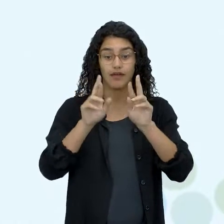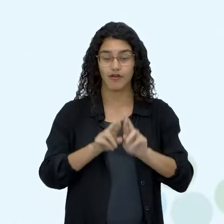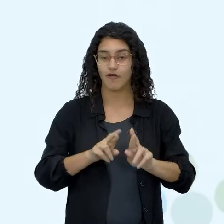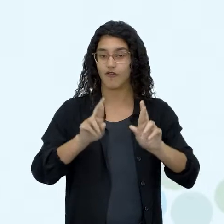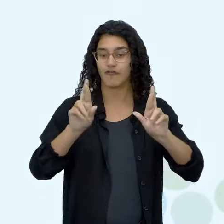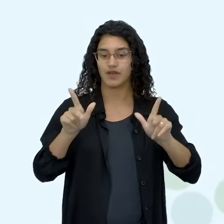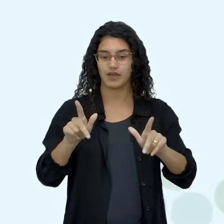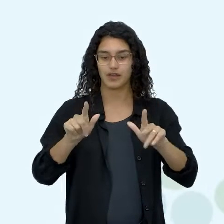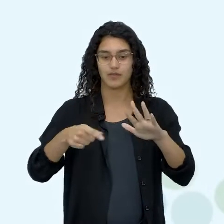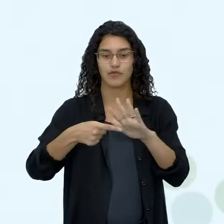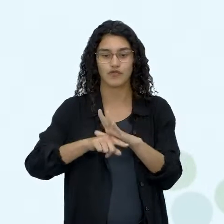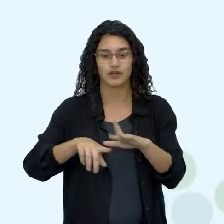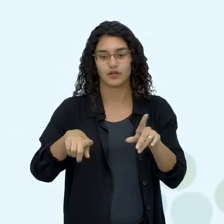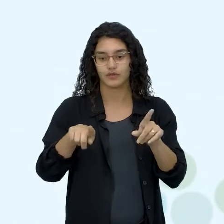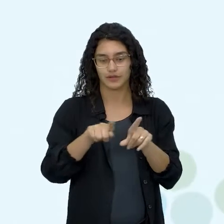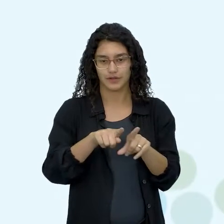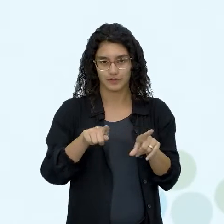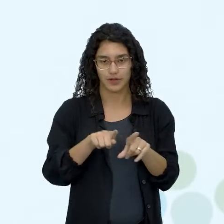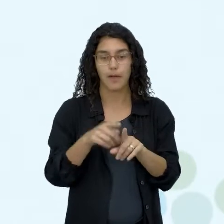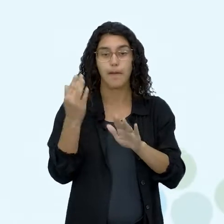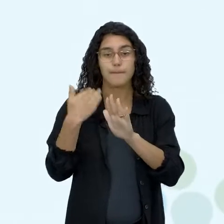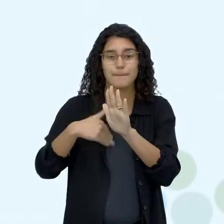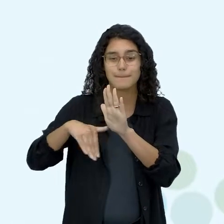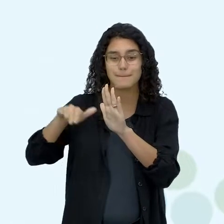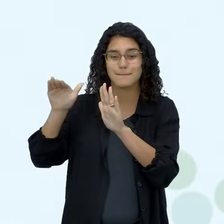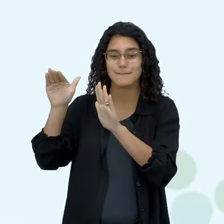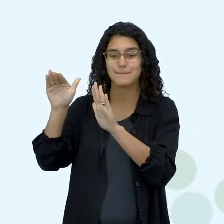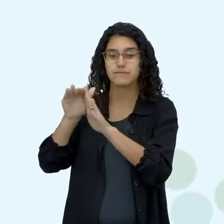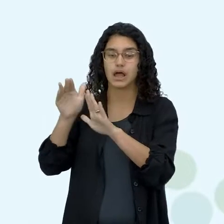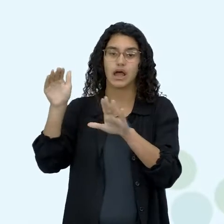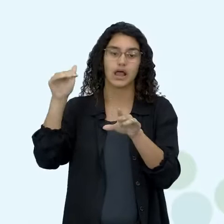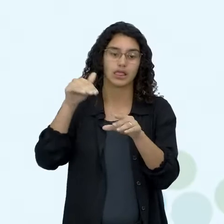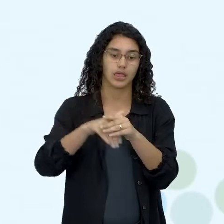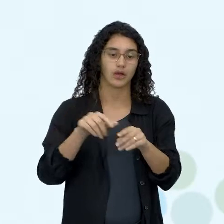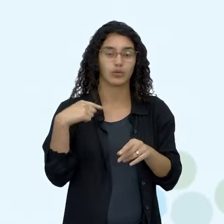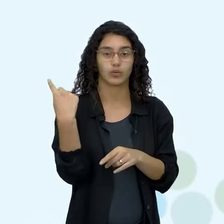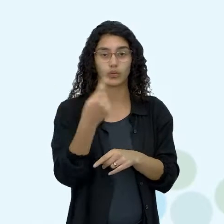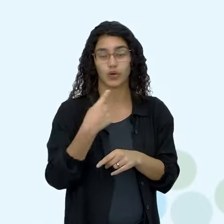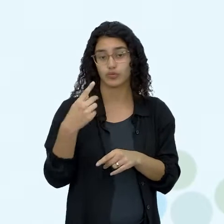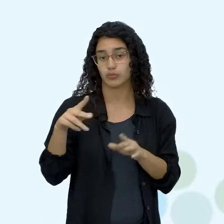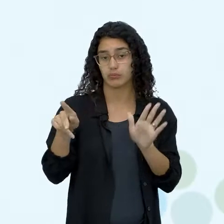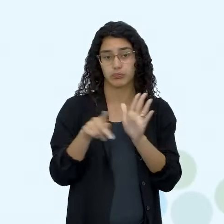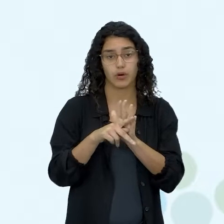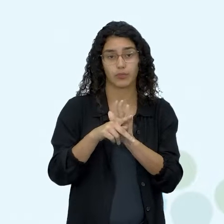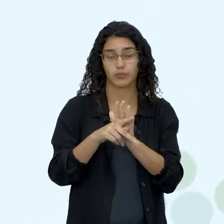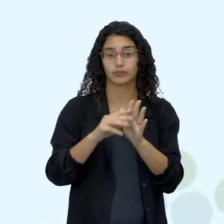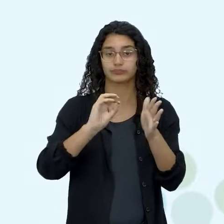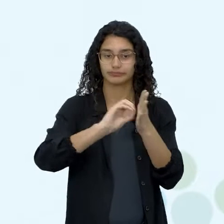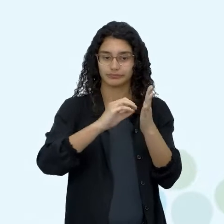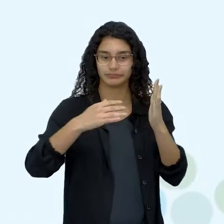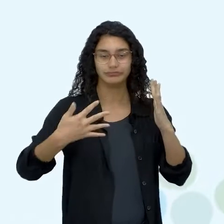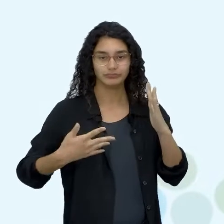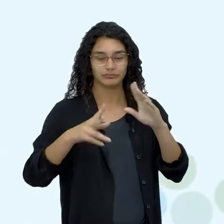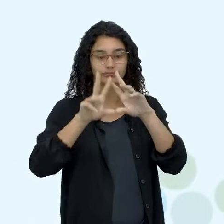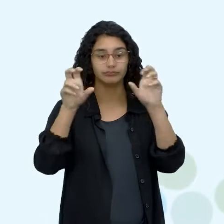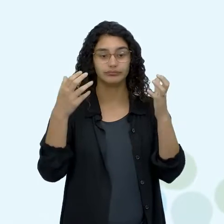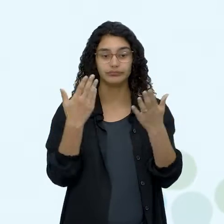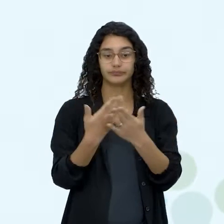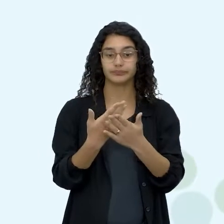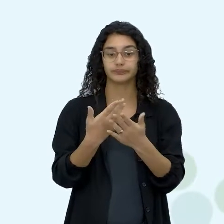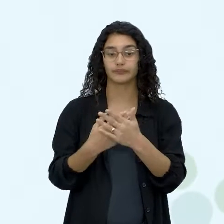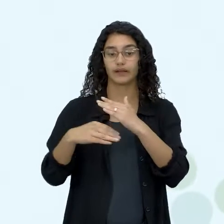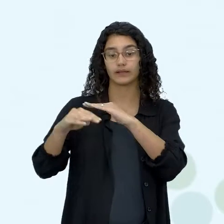orbitando e se aprofundando ainda mais dentro do nosso próprio componente. O tema da aula